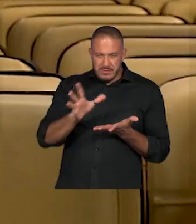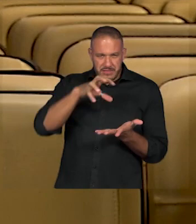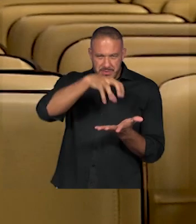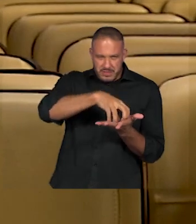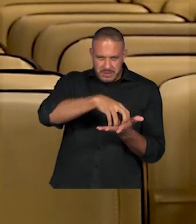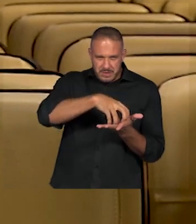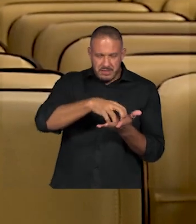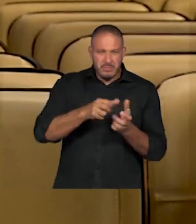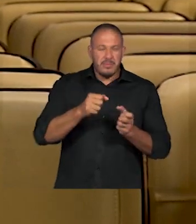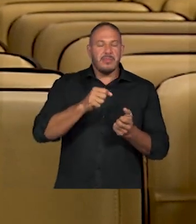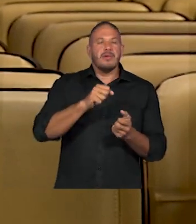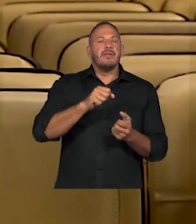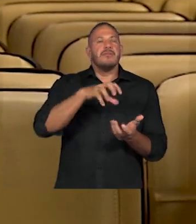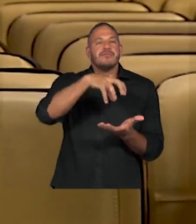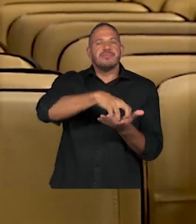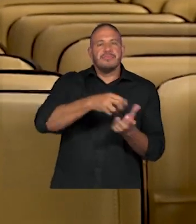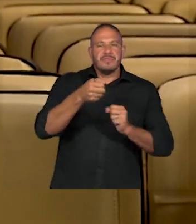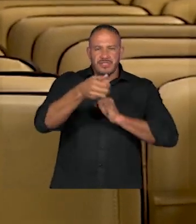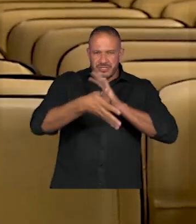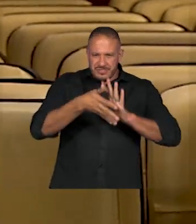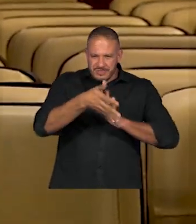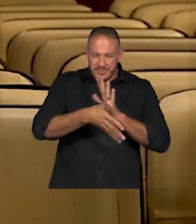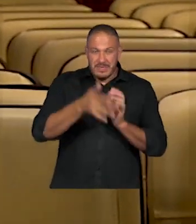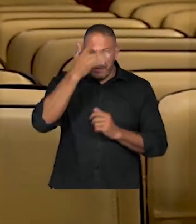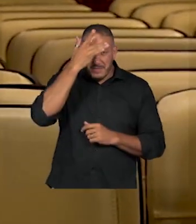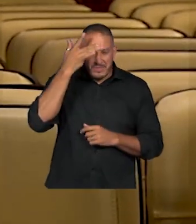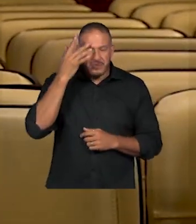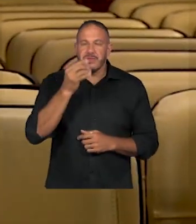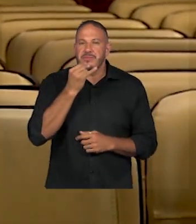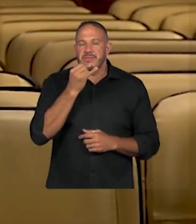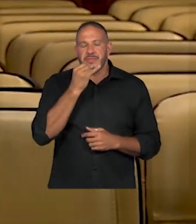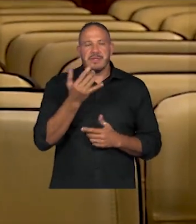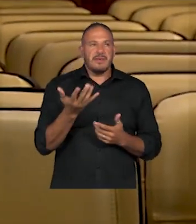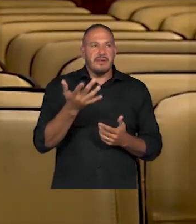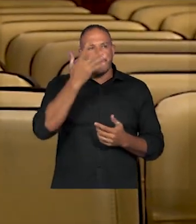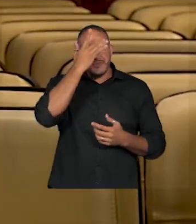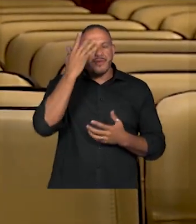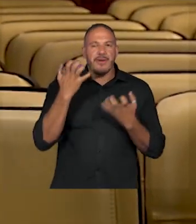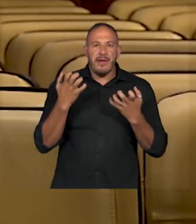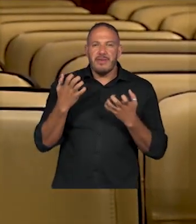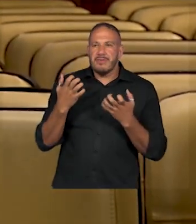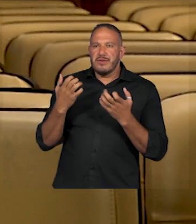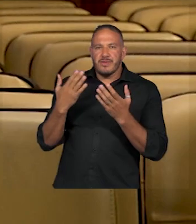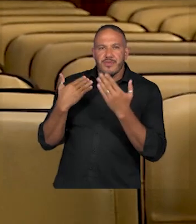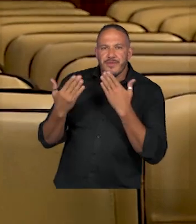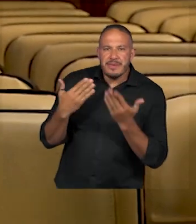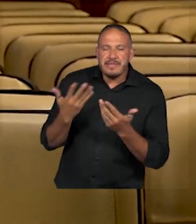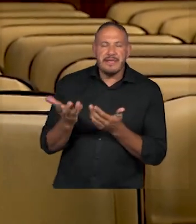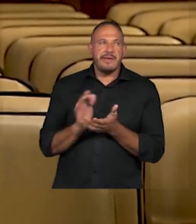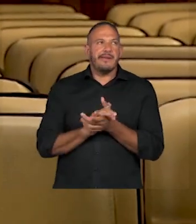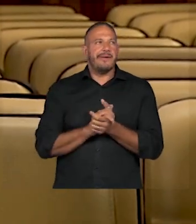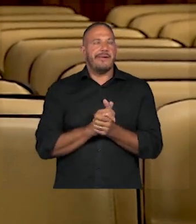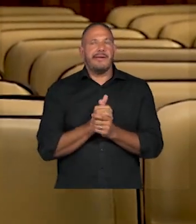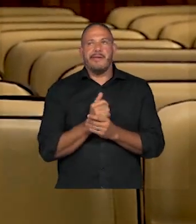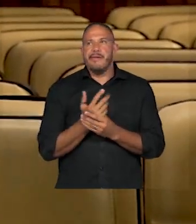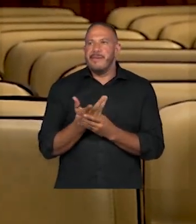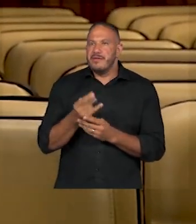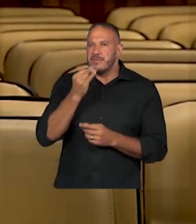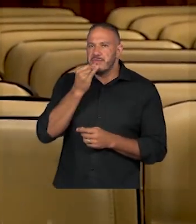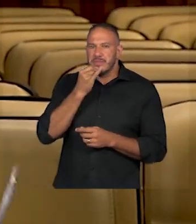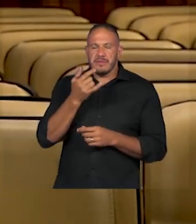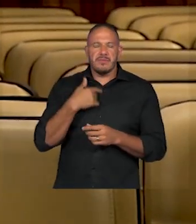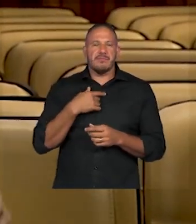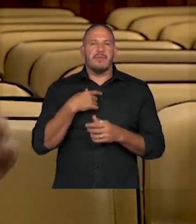Libras. Quando uma pessoa quer falar com um banco, ele quer conversar com o banco, quer conversar com uma prestadora